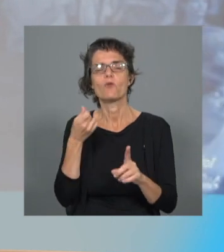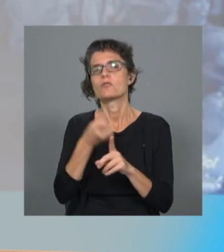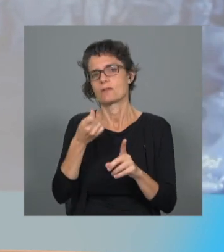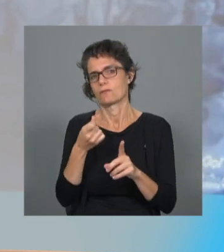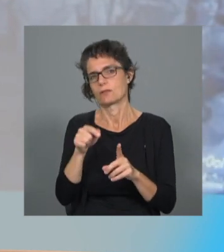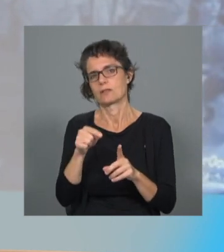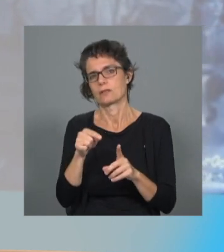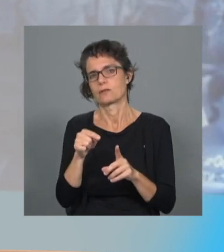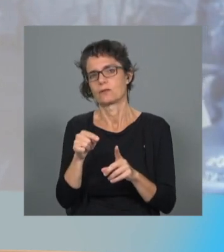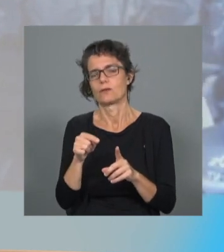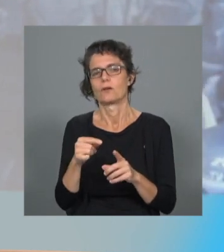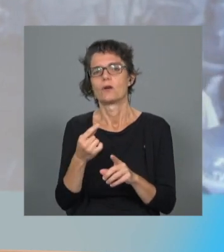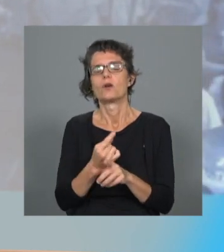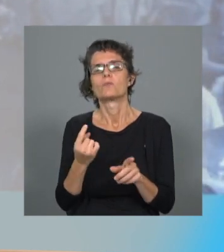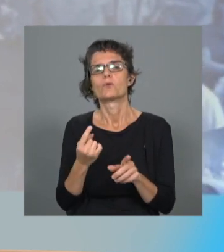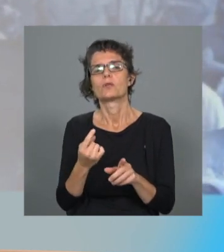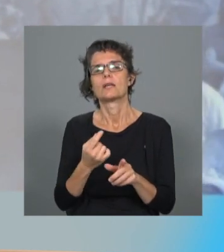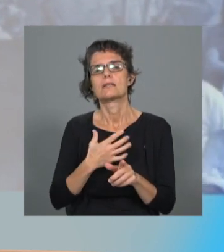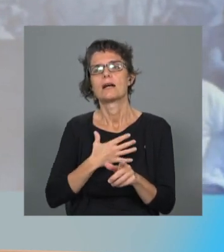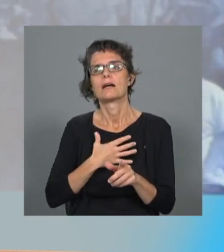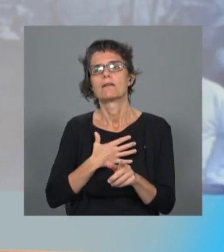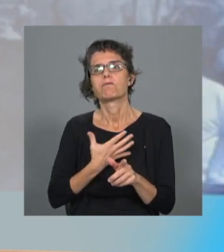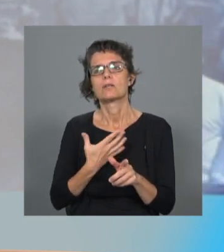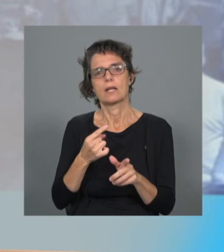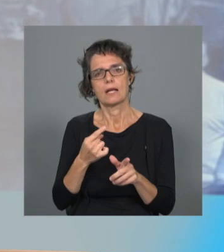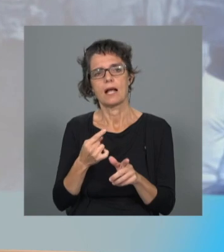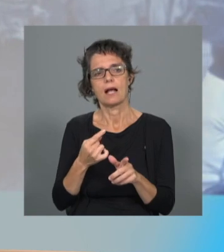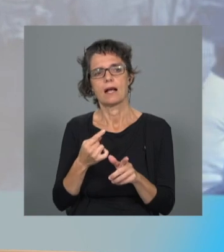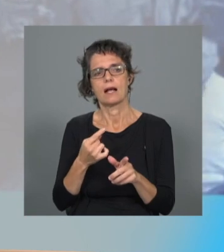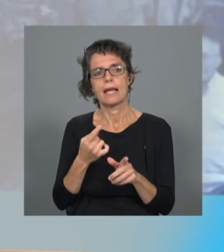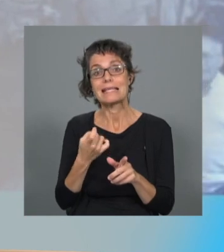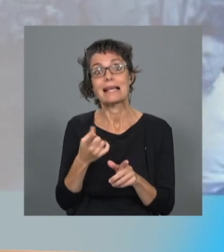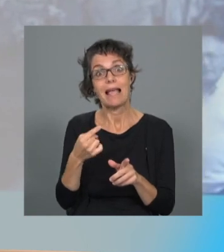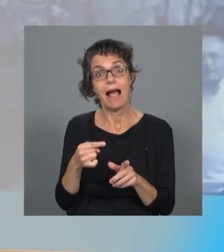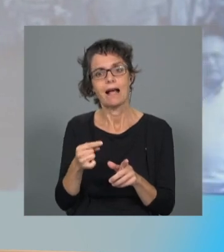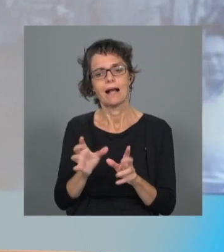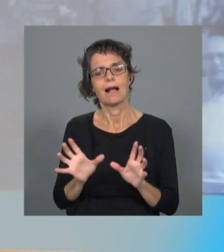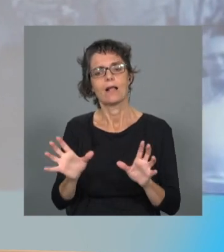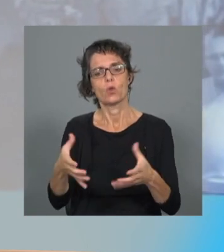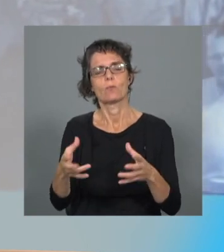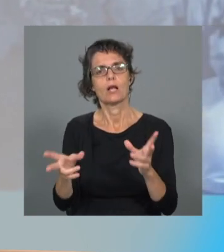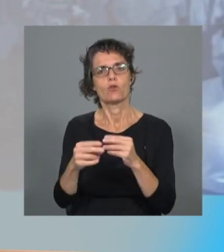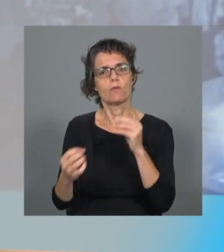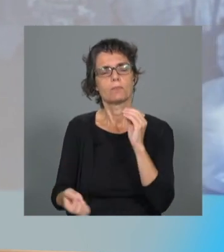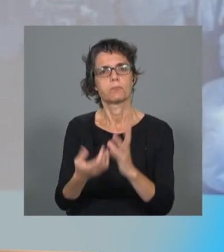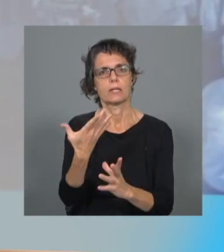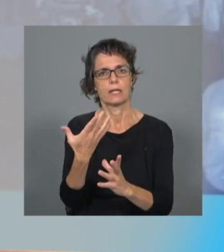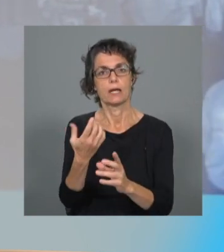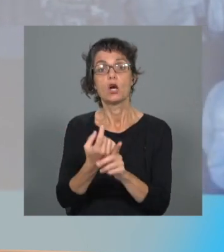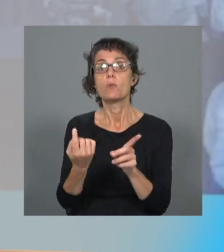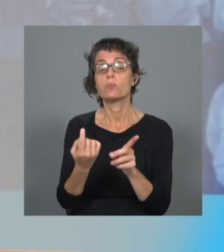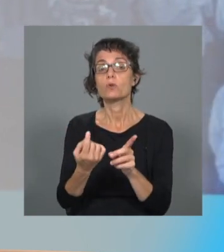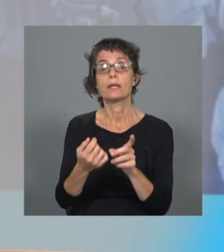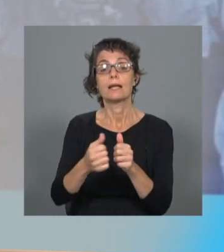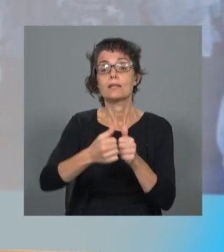gerar uma nova comunidade. Porque eu sinto que houve um afastamento. O afastamento, a impossibilidade das